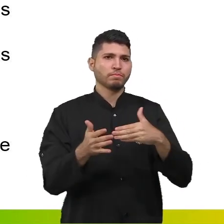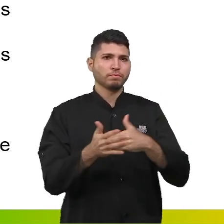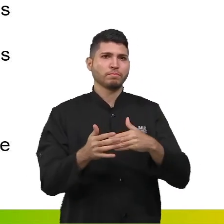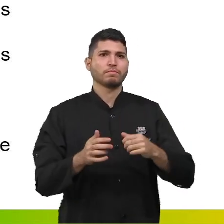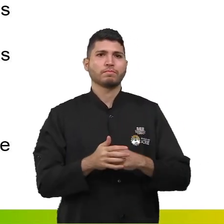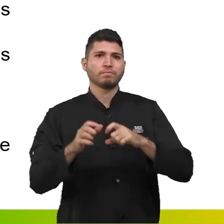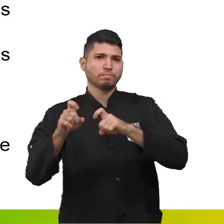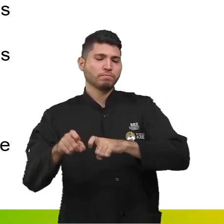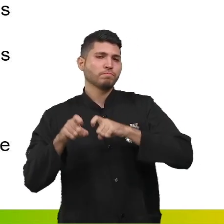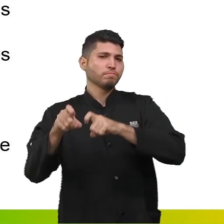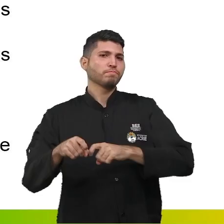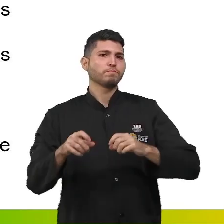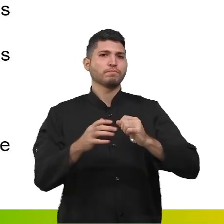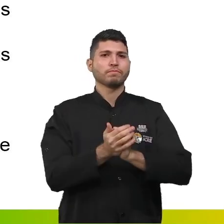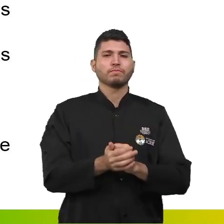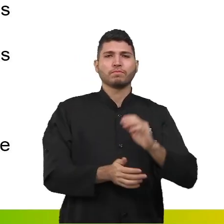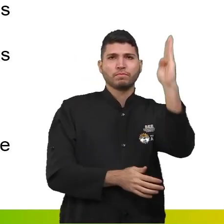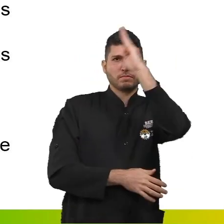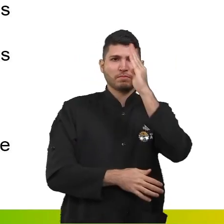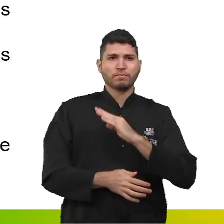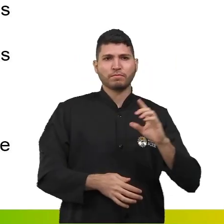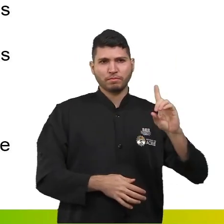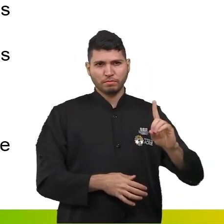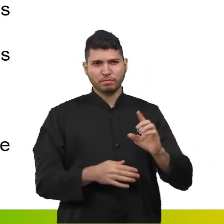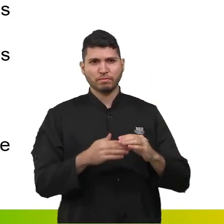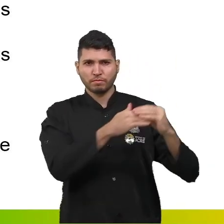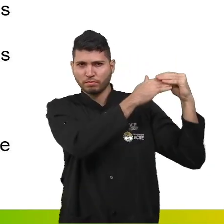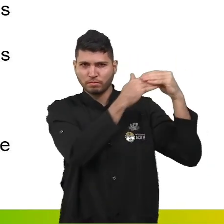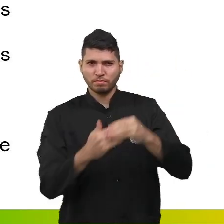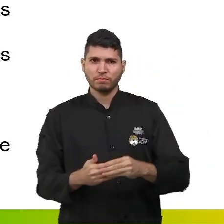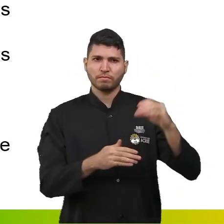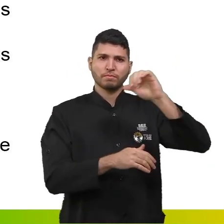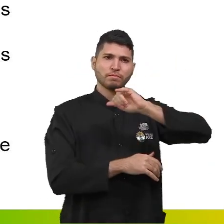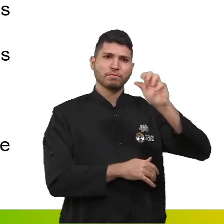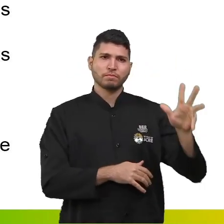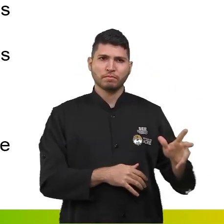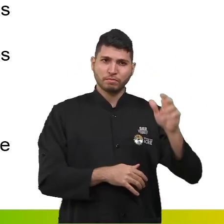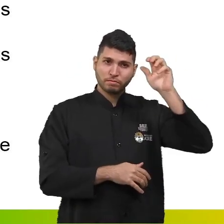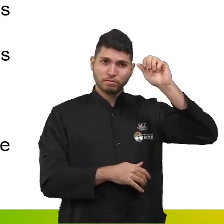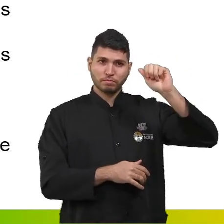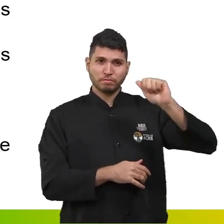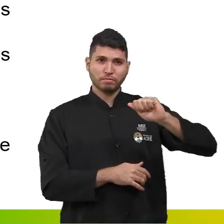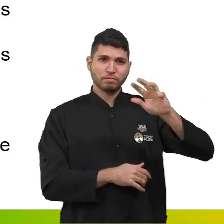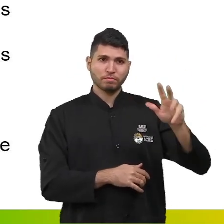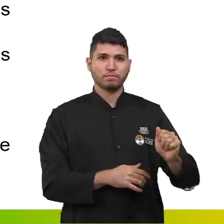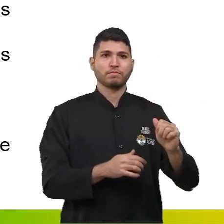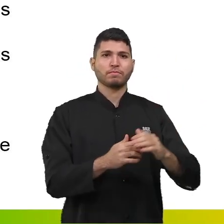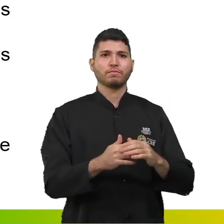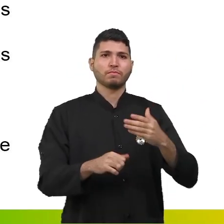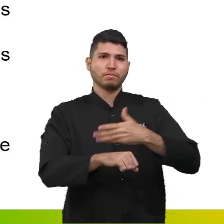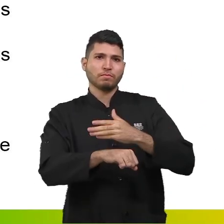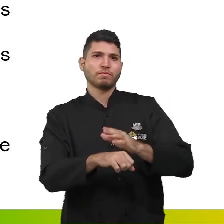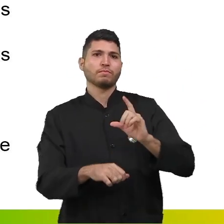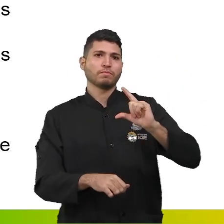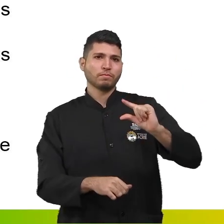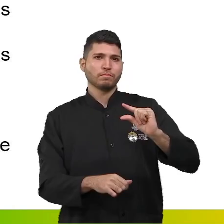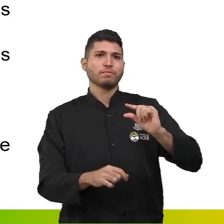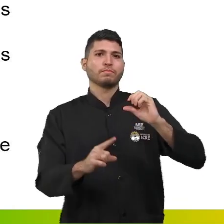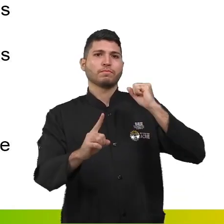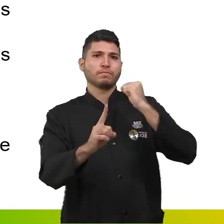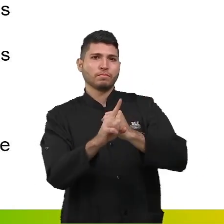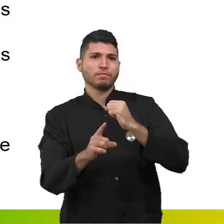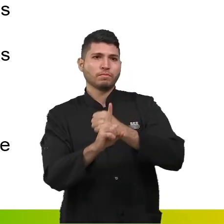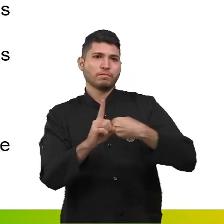zona rural do Brasil. D, o tráfico negreiro foi uma prática de pequeno impacto social. Letra E, a